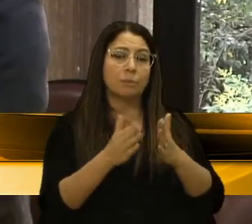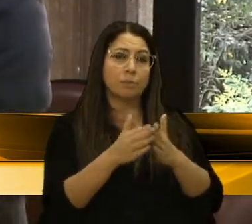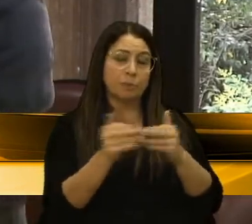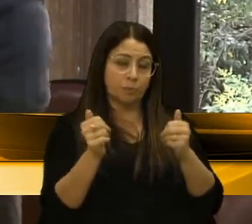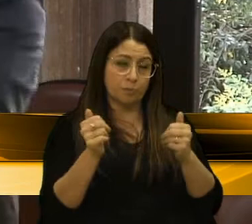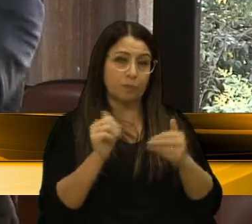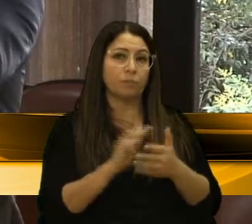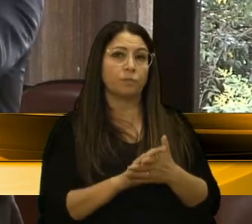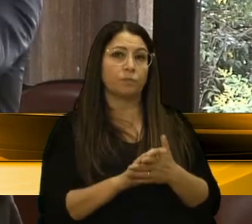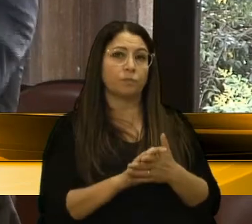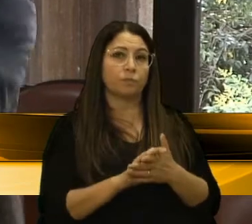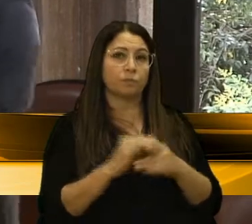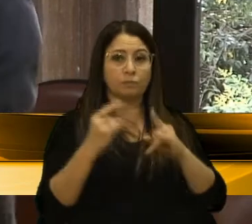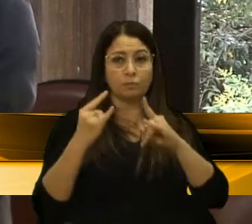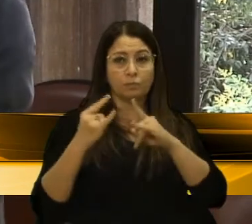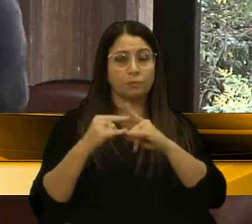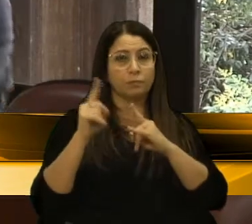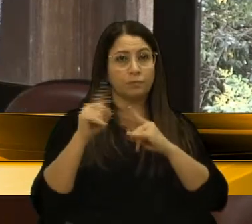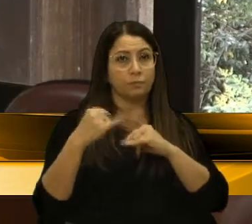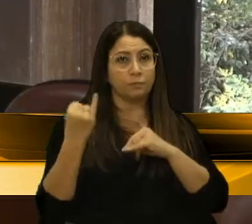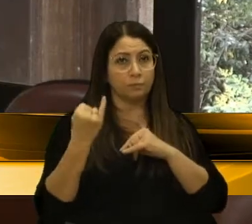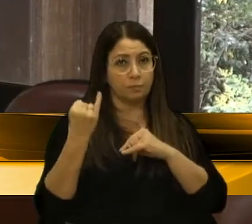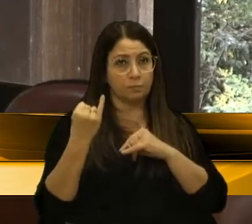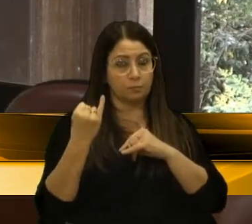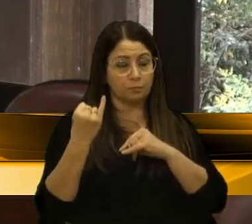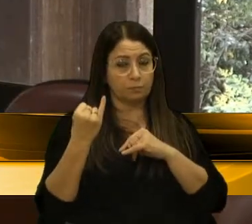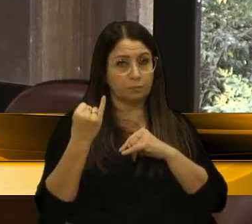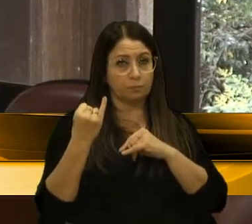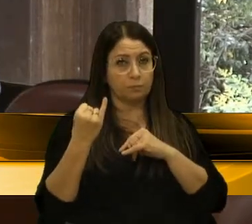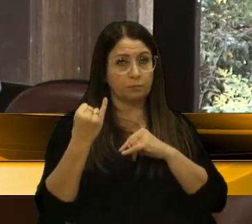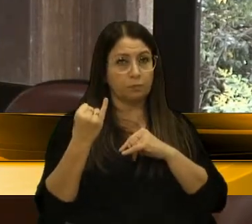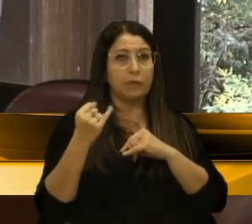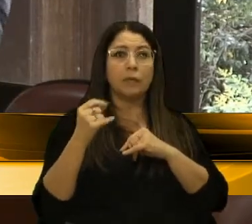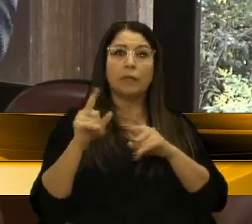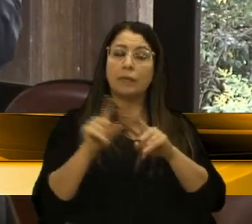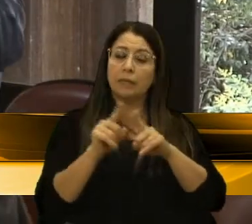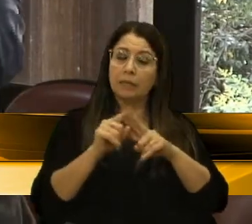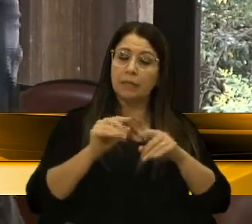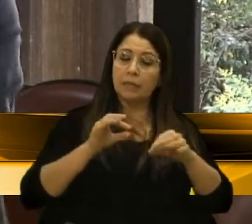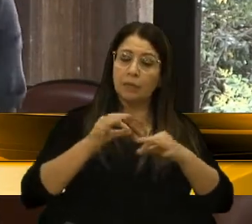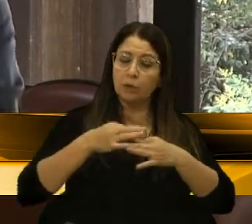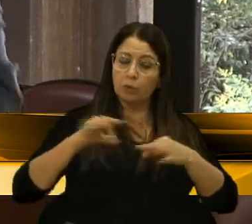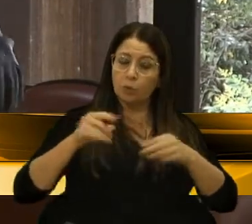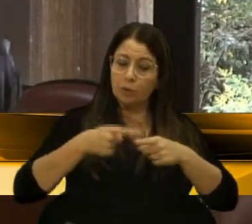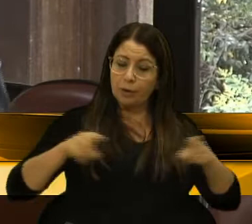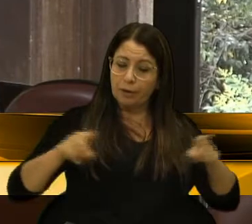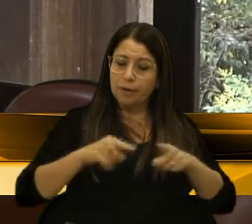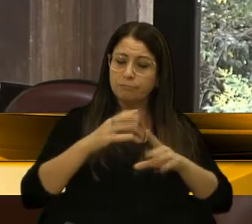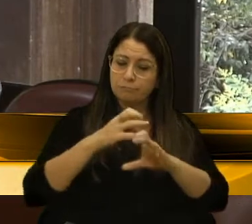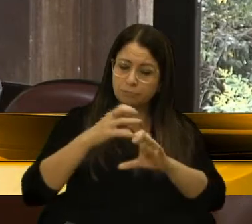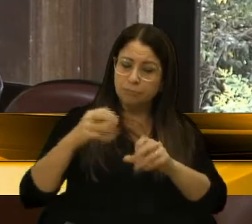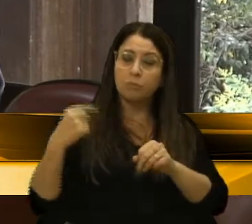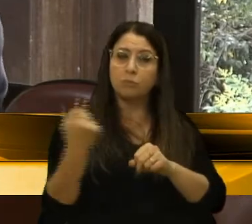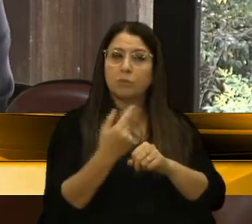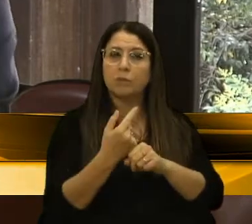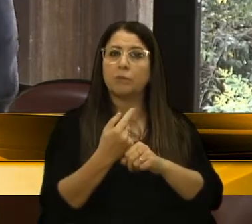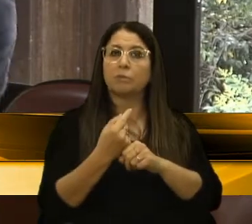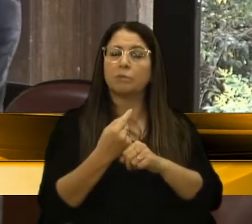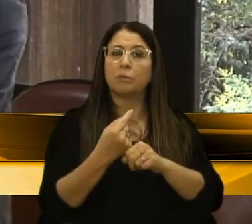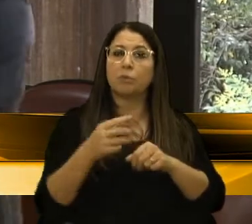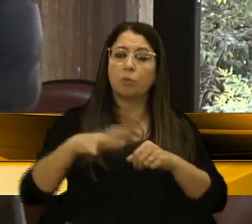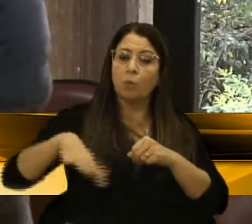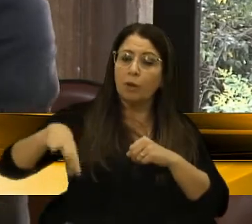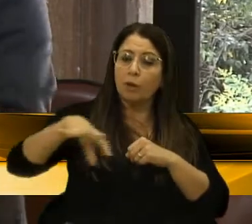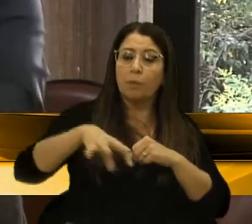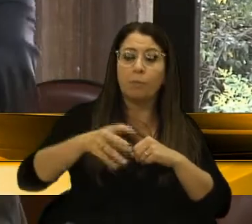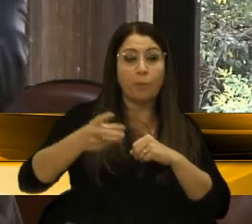solicitação de um órgão importante de Caxias, de uma entidade que é uma orquestra, que ela dialoga com o campo artístico e cultural, e sim,